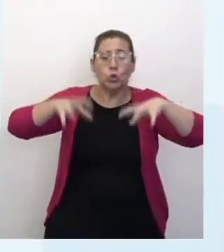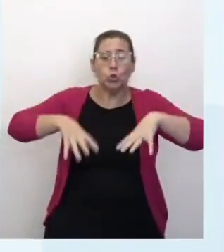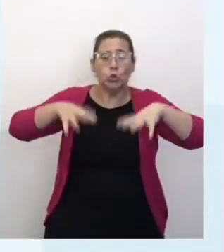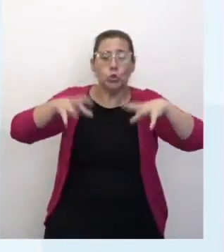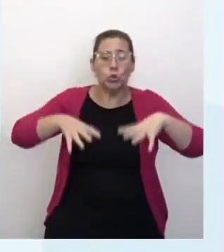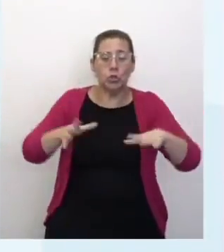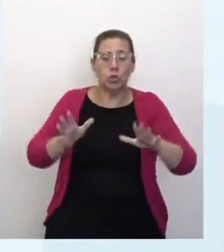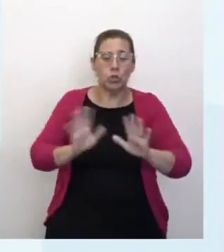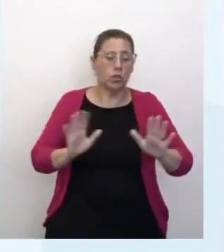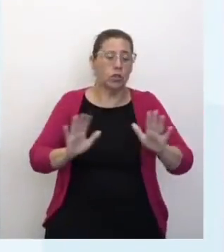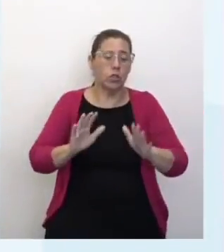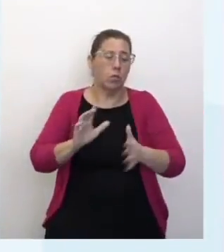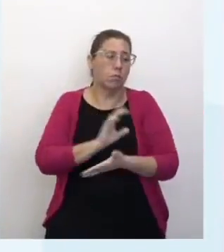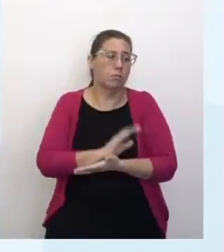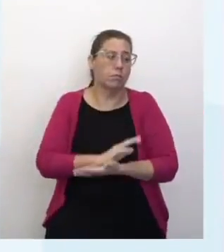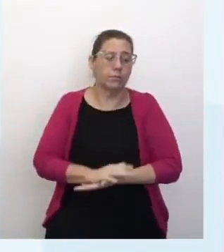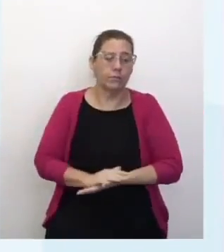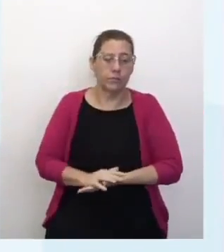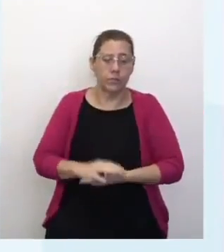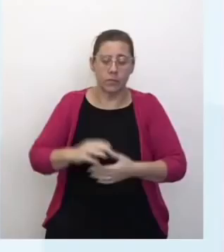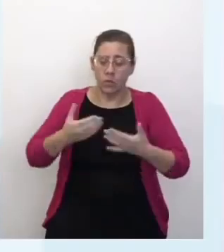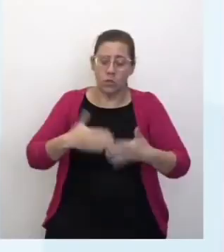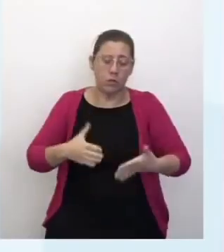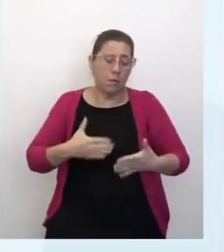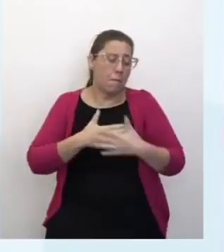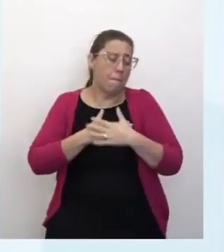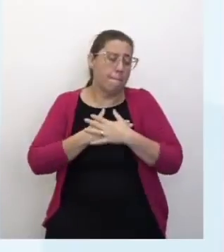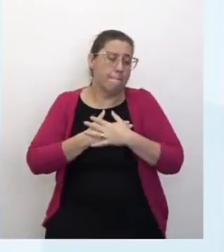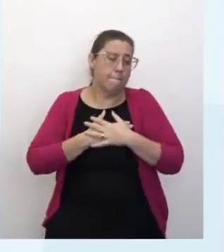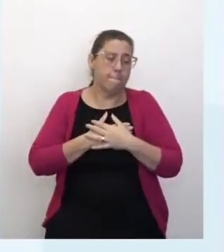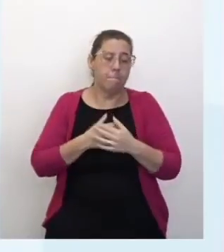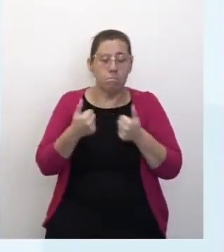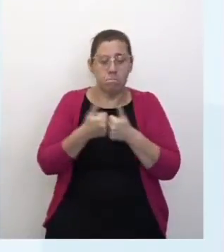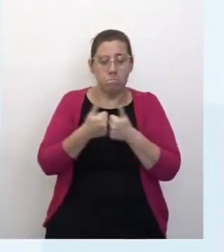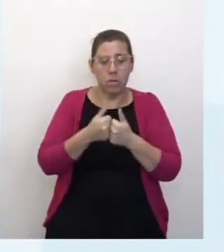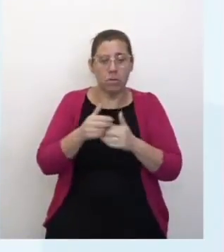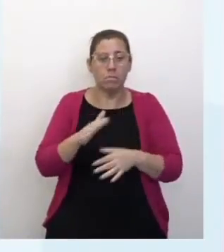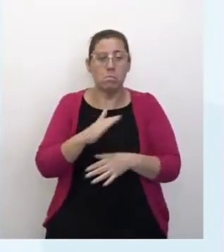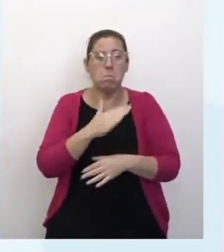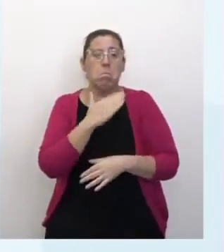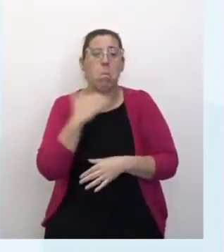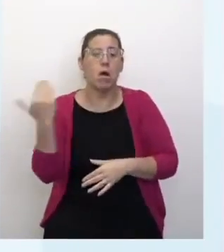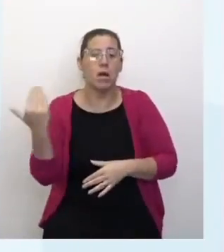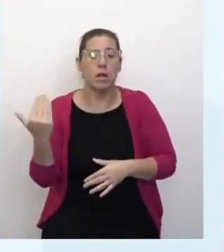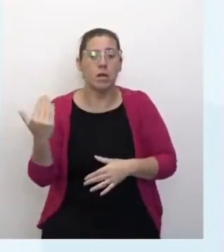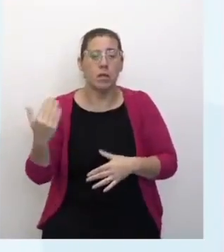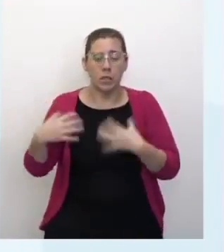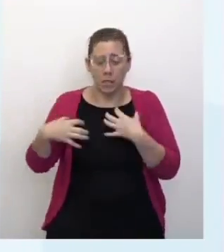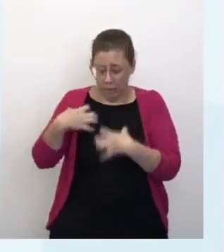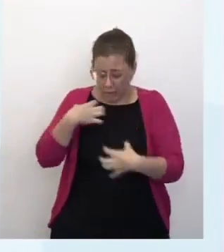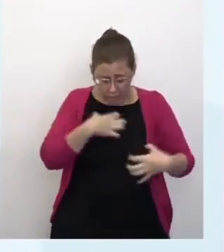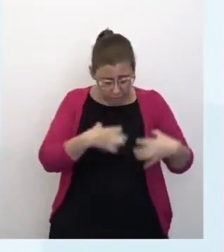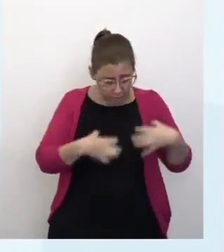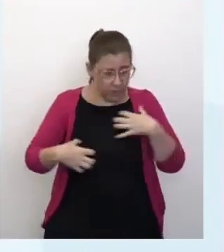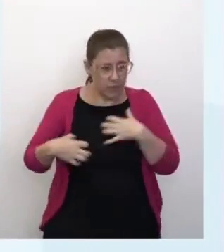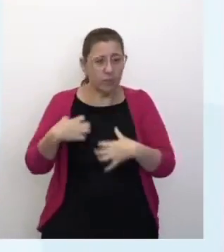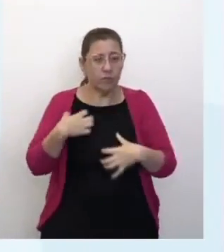Não me exiles do vale do teu leito. Morrerei de